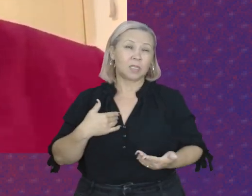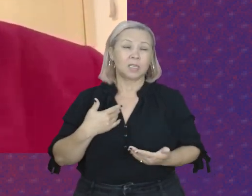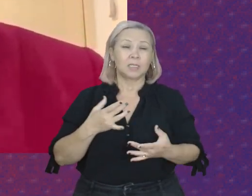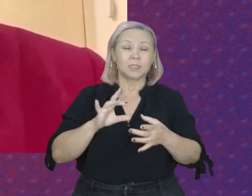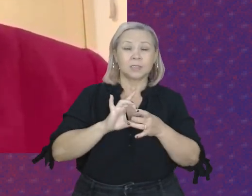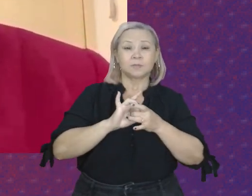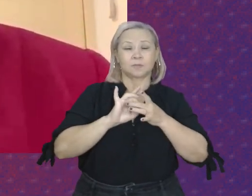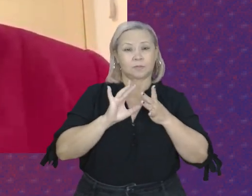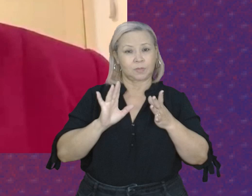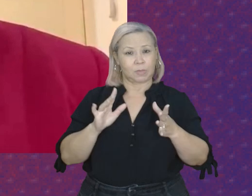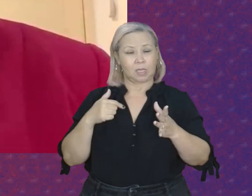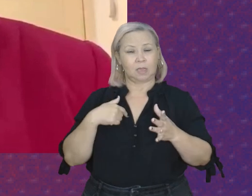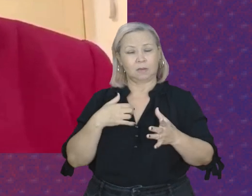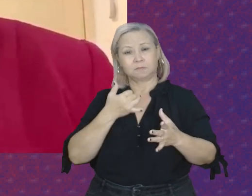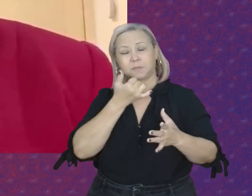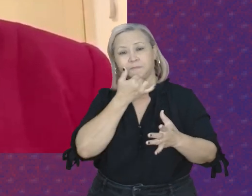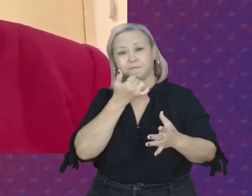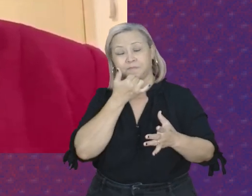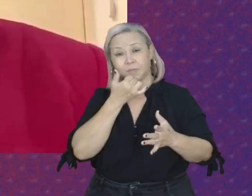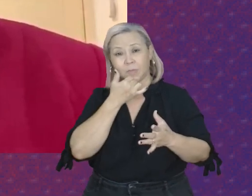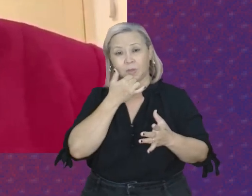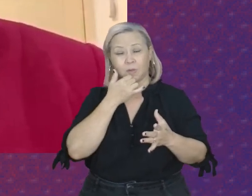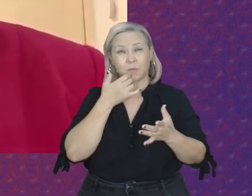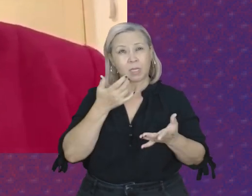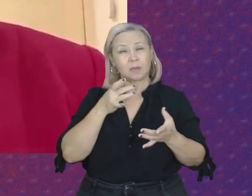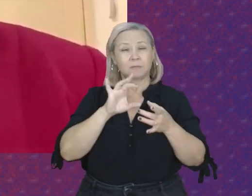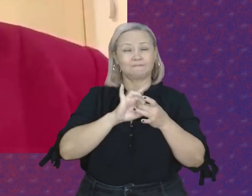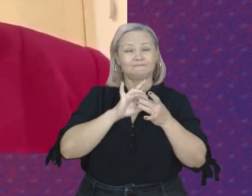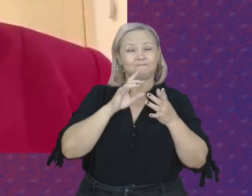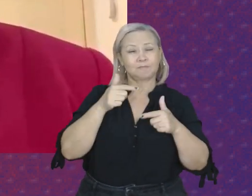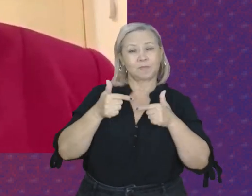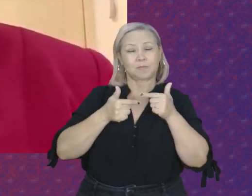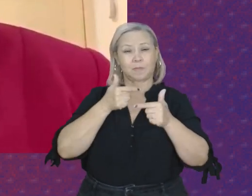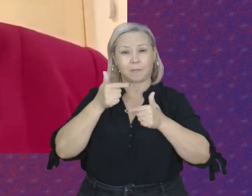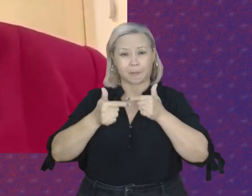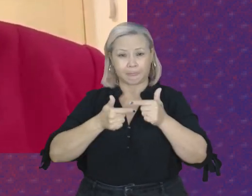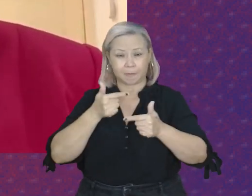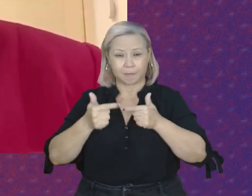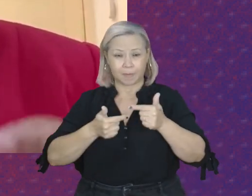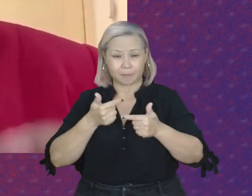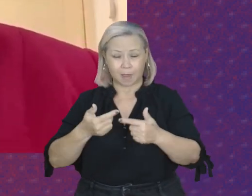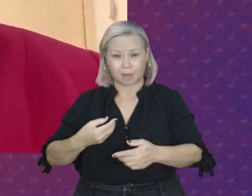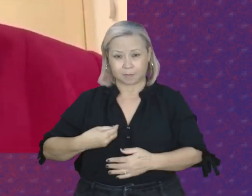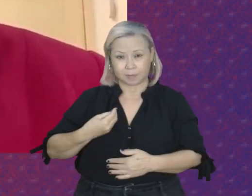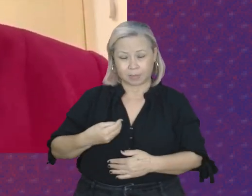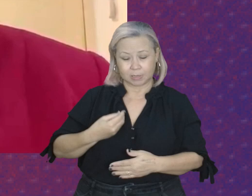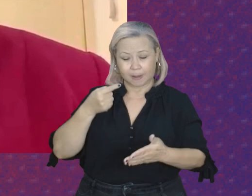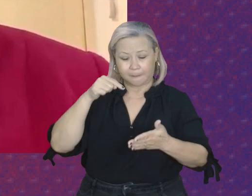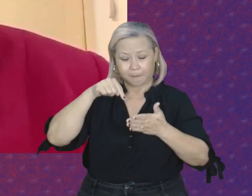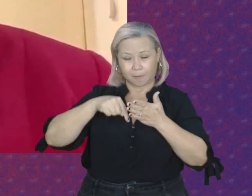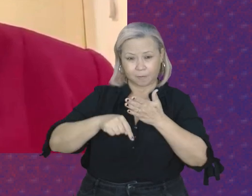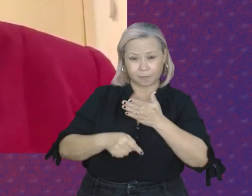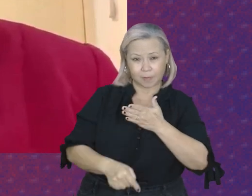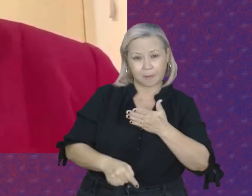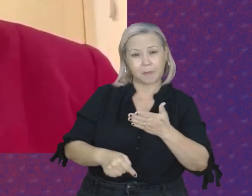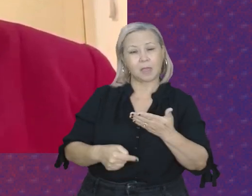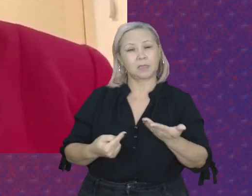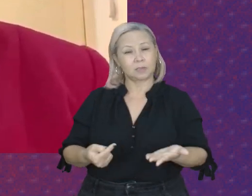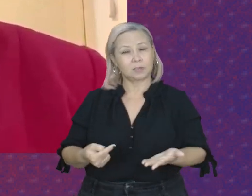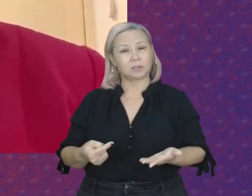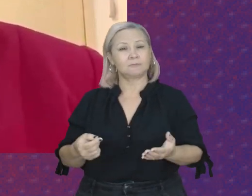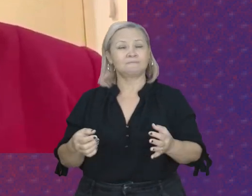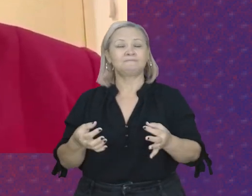vão me desculpar, mas é porque o trabalho, ele está profundamente bem feito